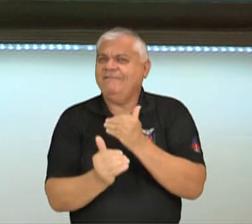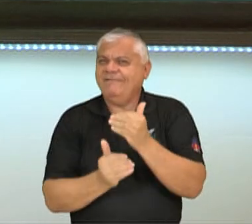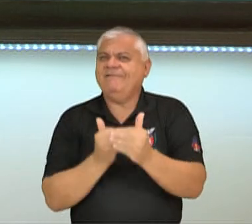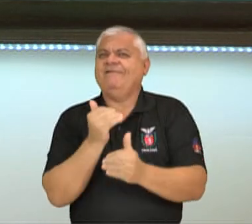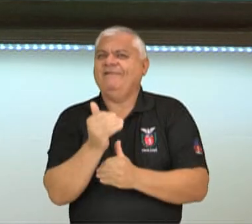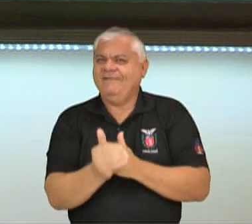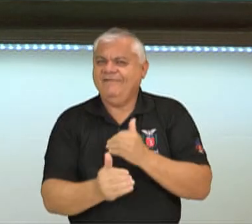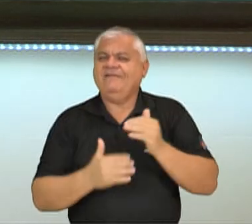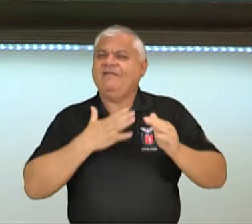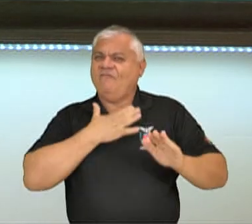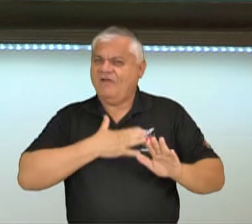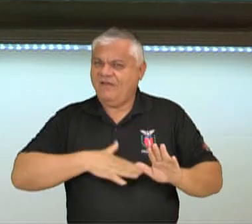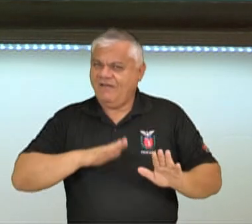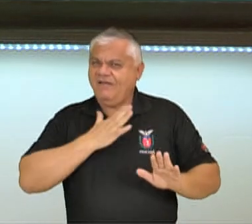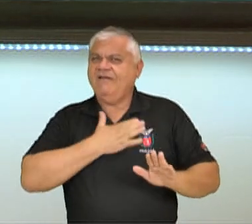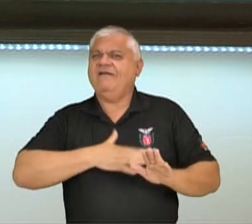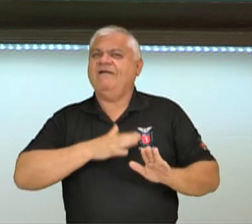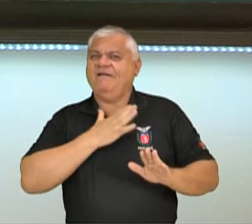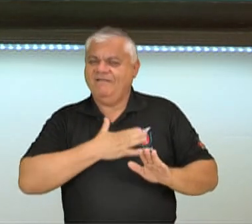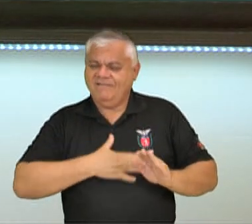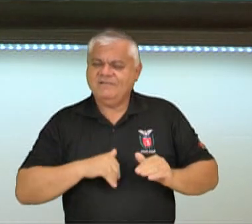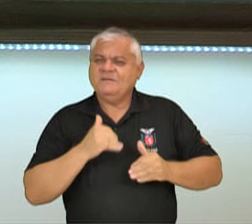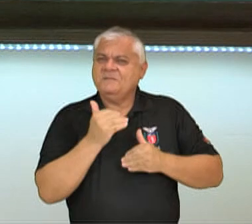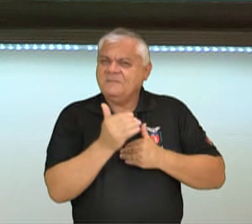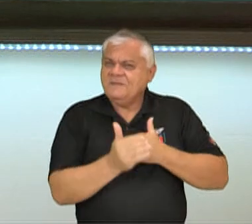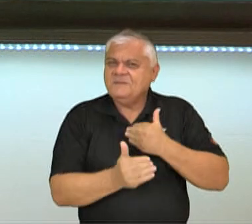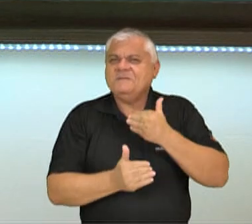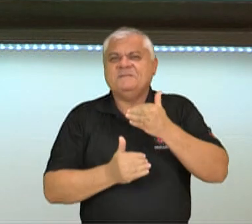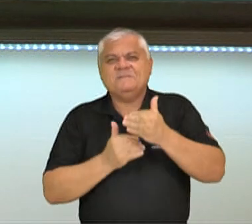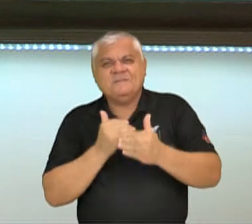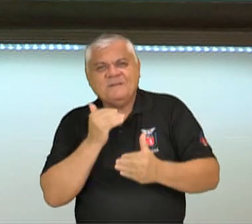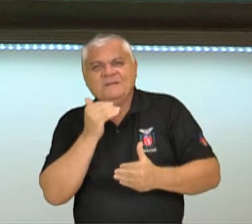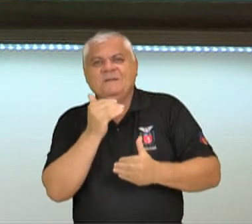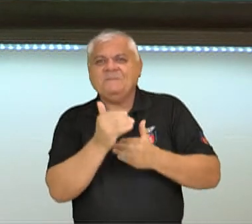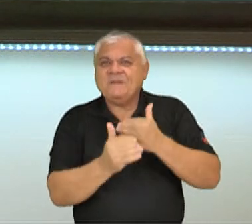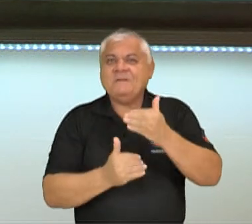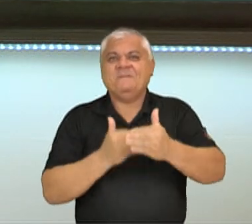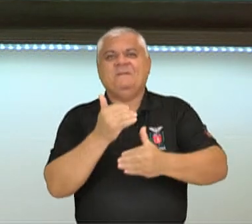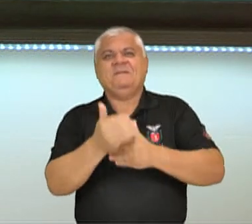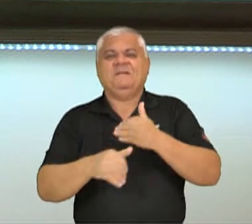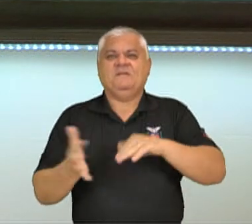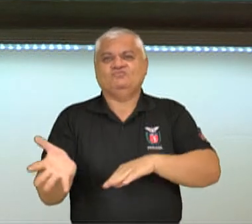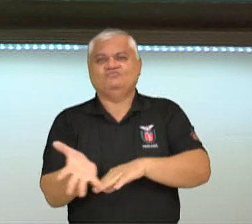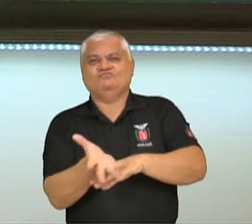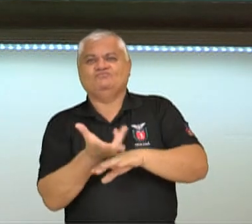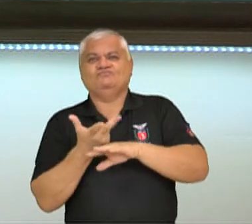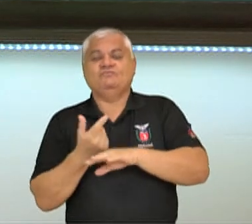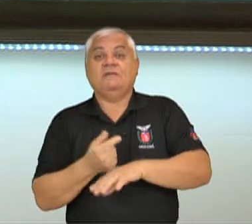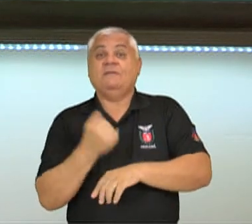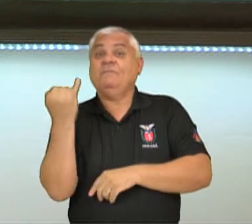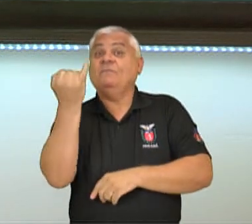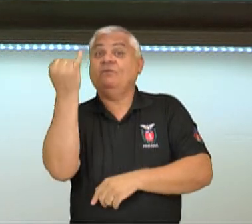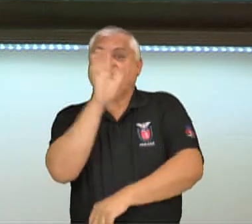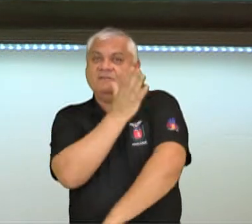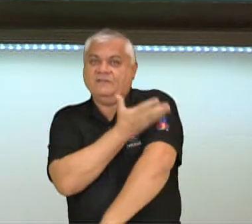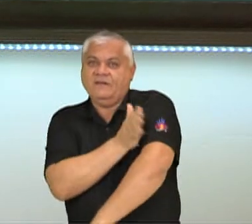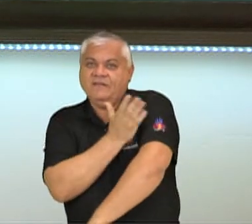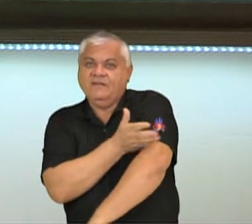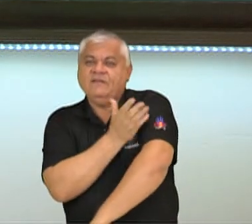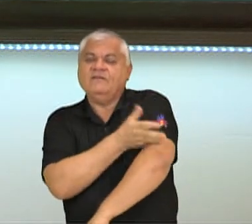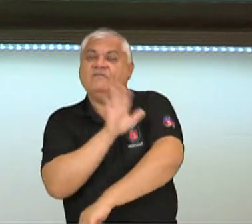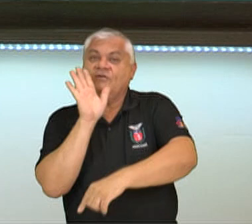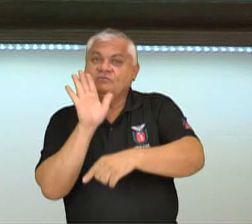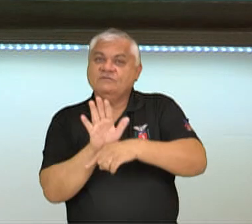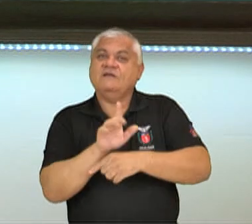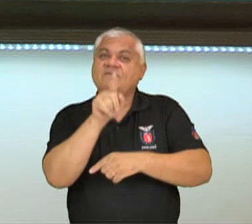começar devagar, de uma forma lenta e ir evoluindo, tá? É o treino que vai